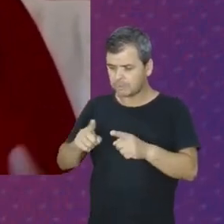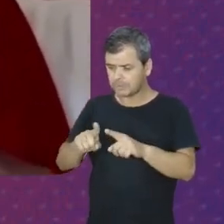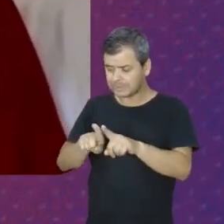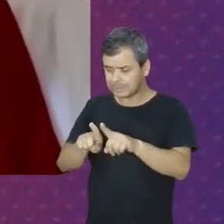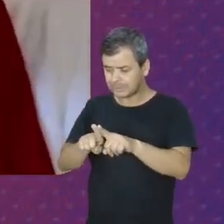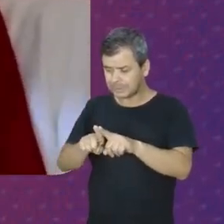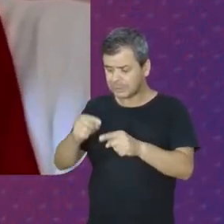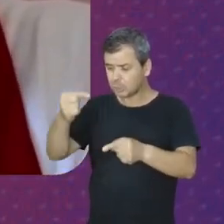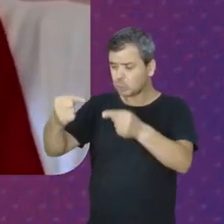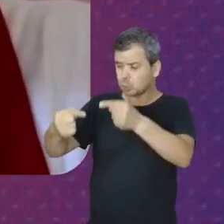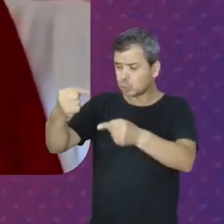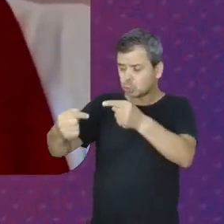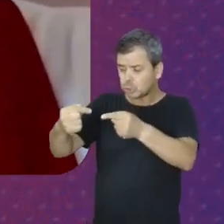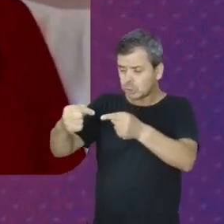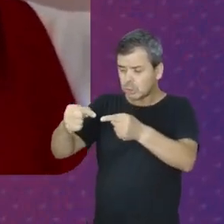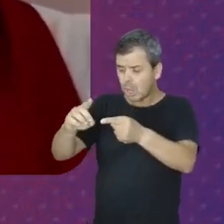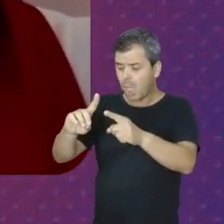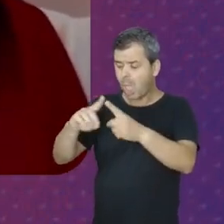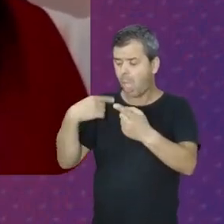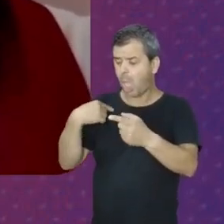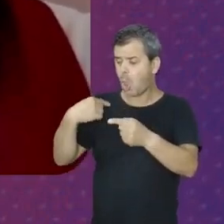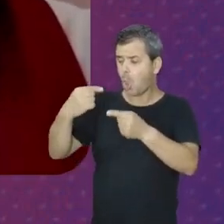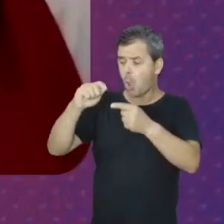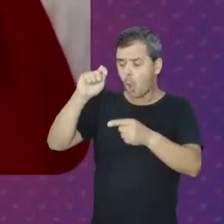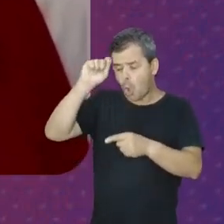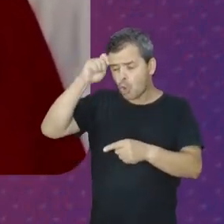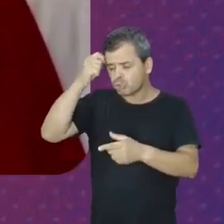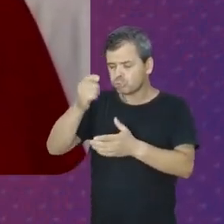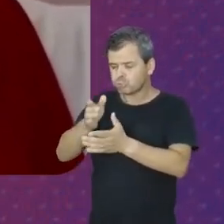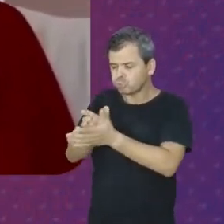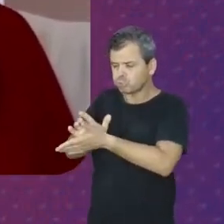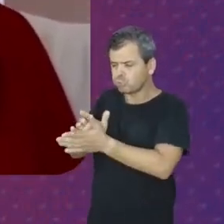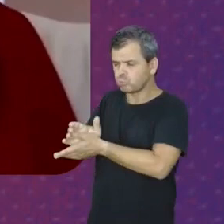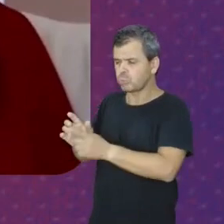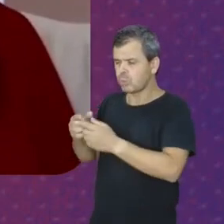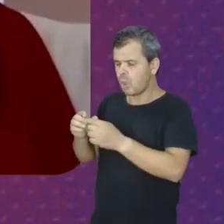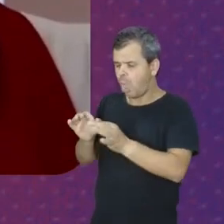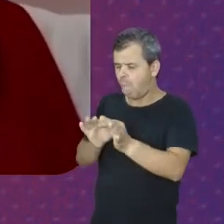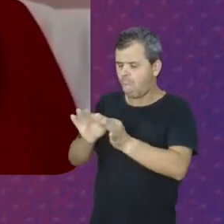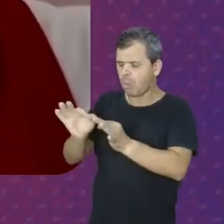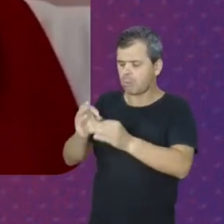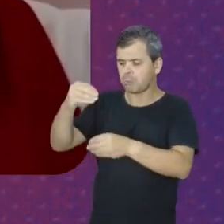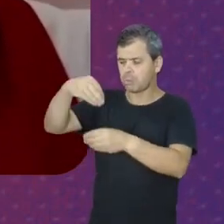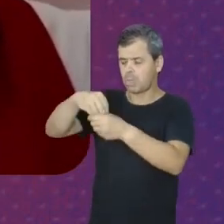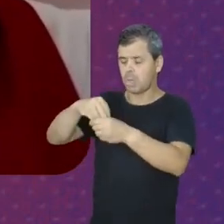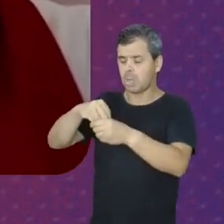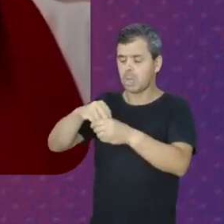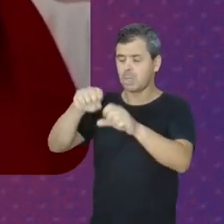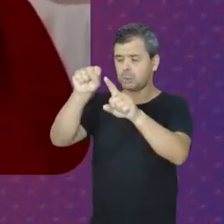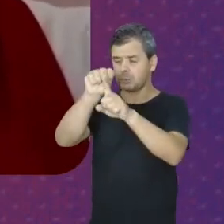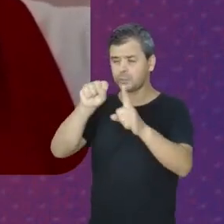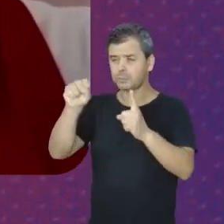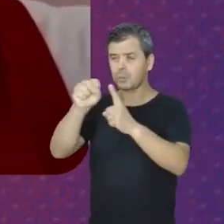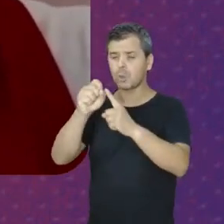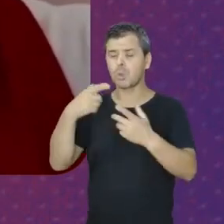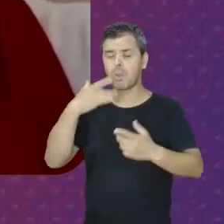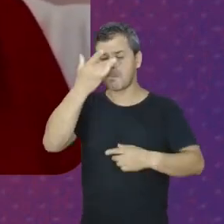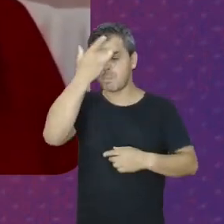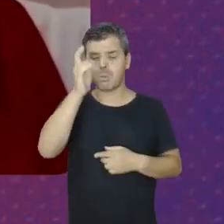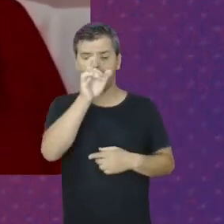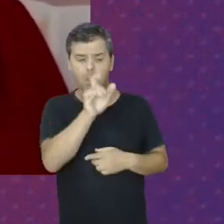que silenciosamente o racismo ele vai se organizando na sociedade. Ele se organiza quando